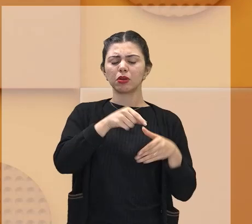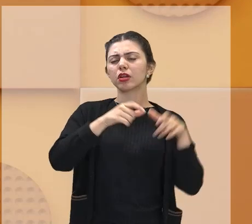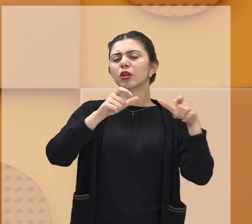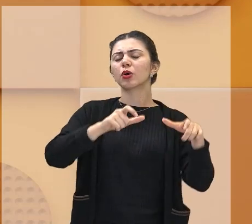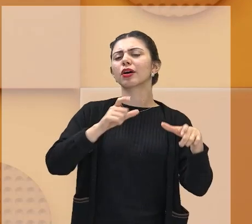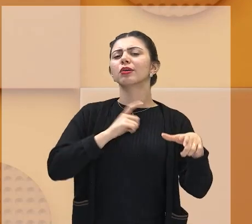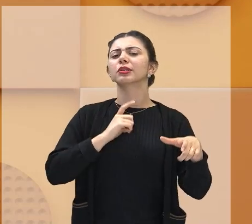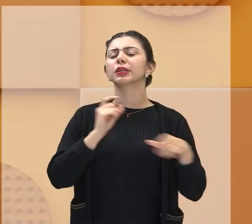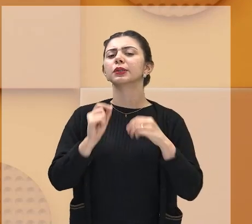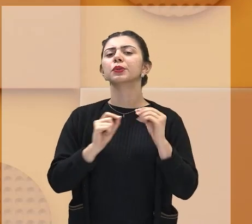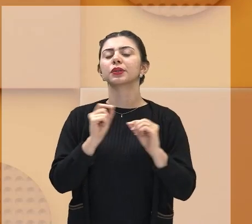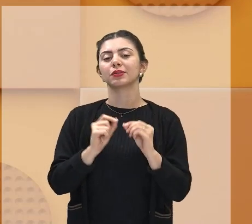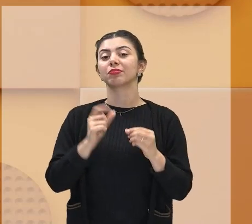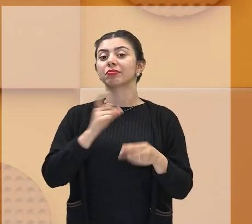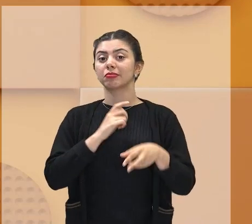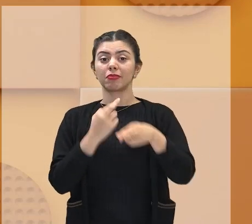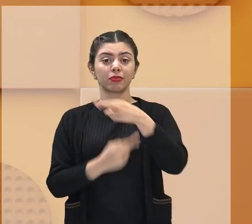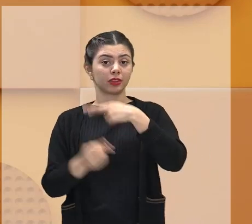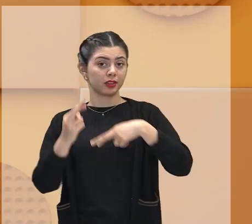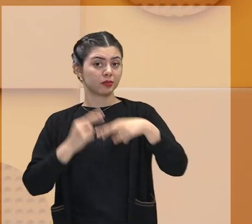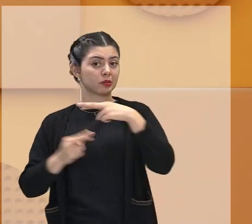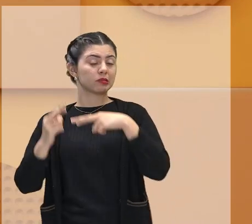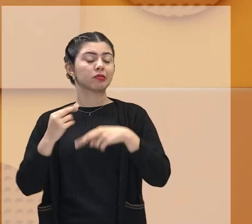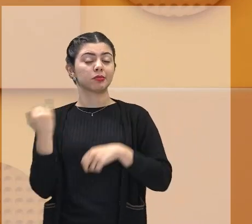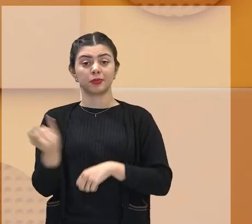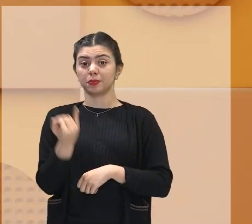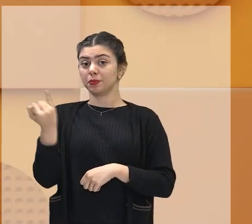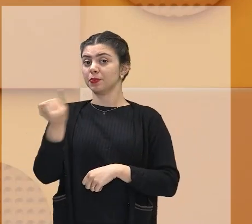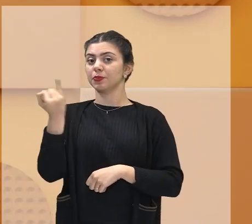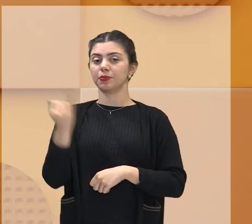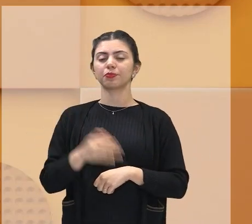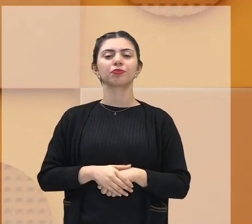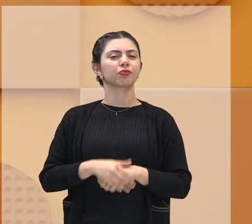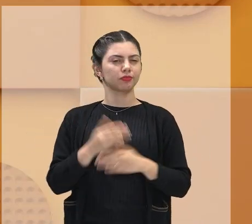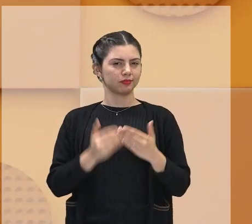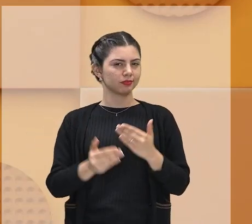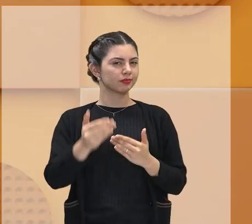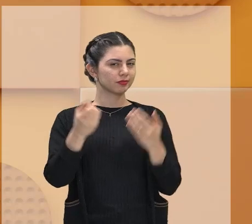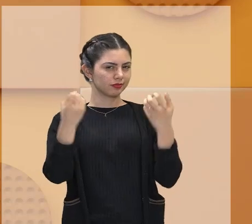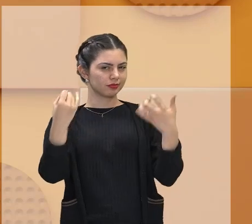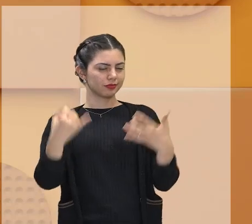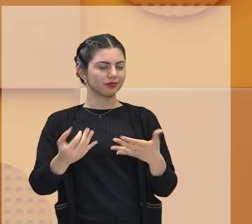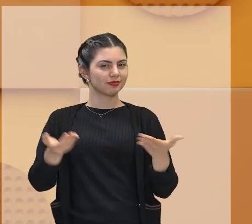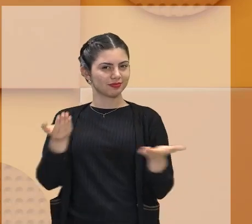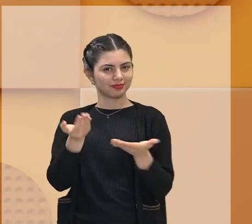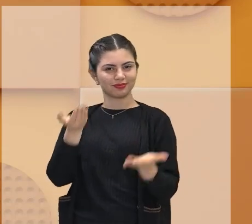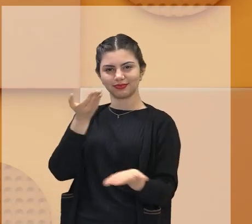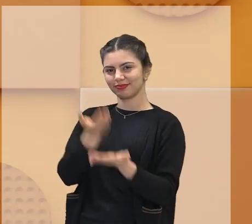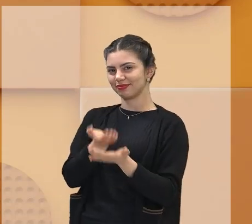ocorrer revoluções emblemáticas e vamos tratando disso ao decorrer